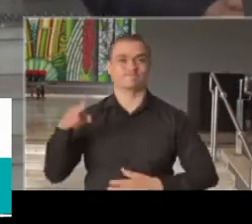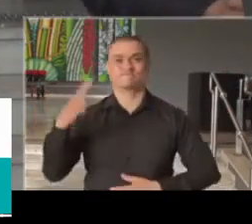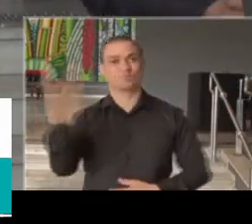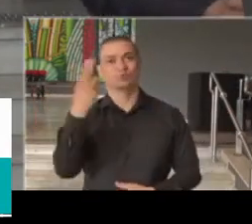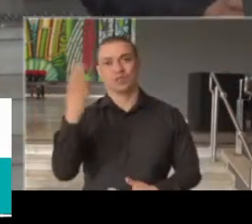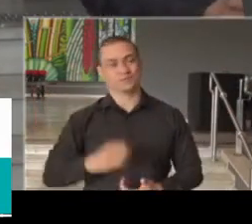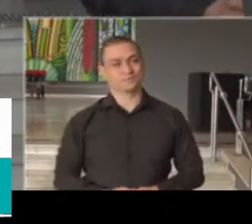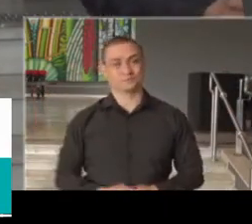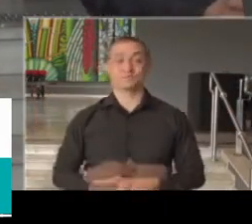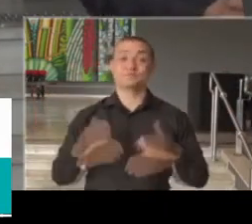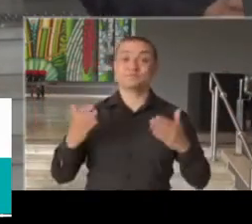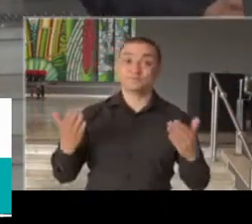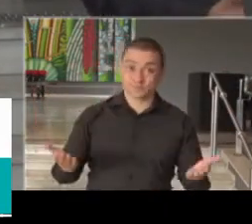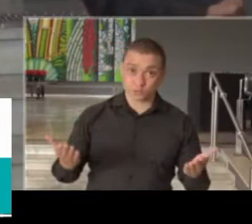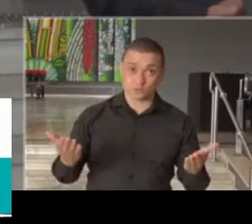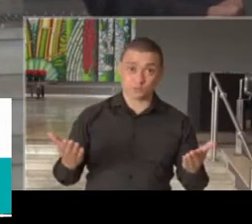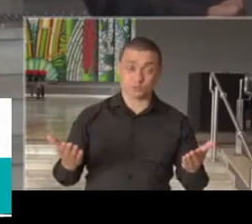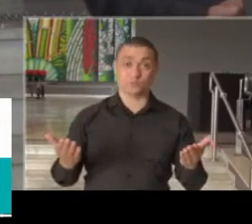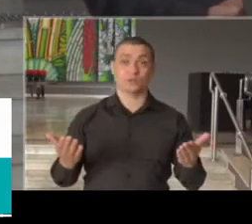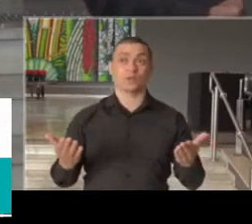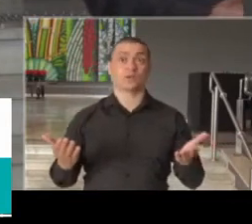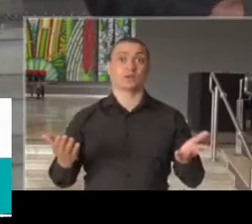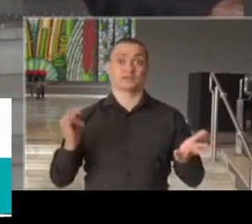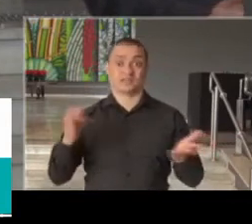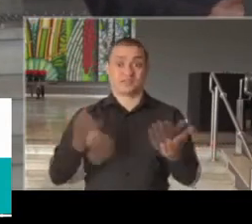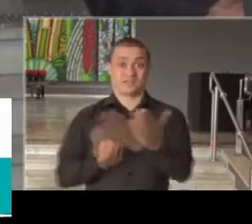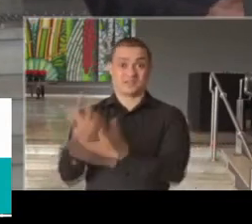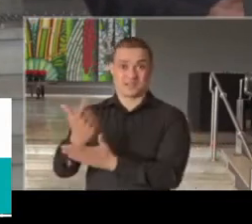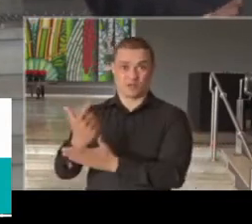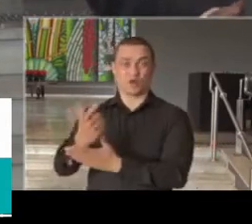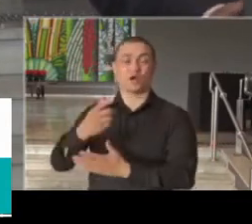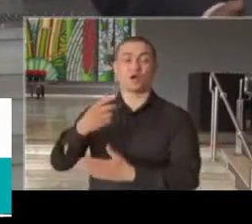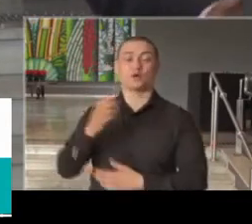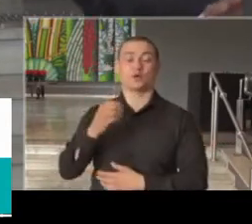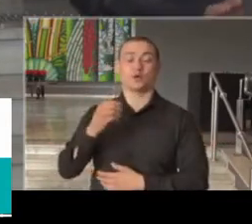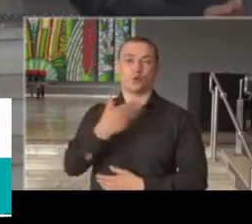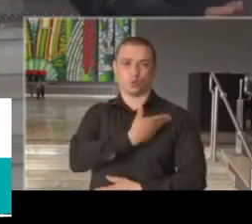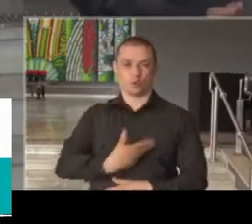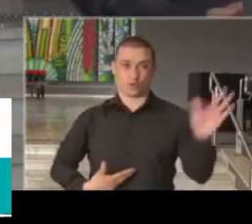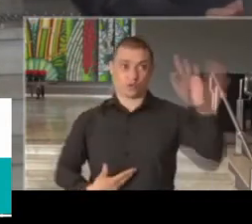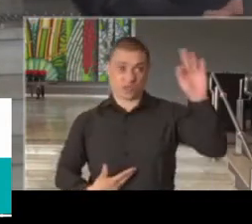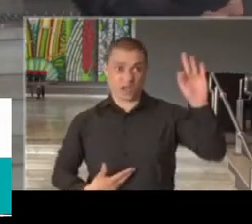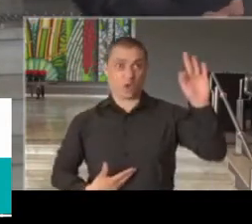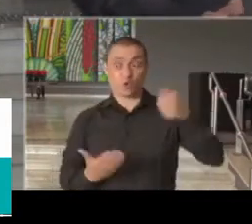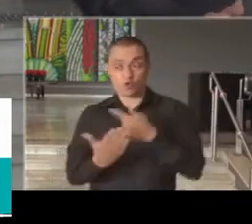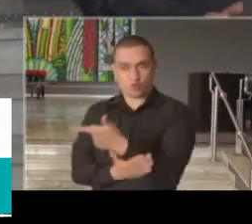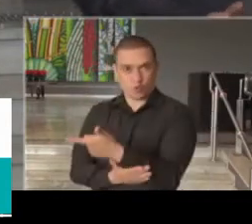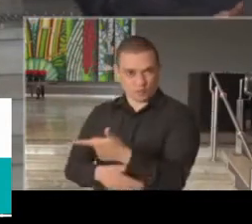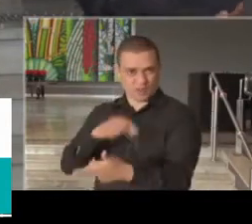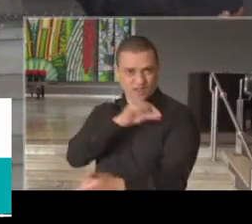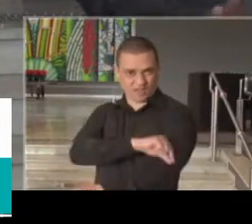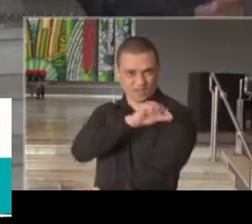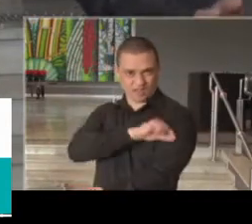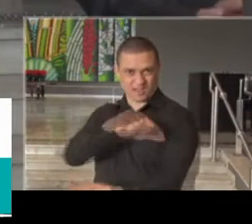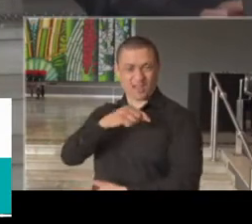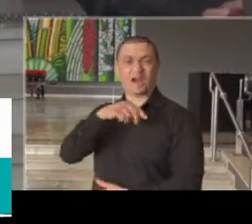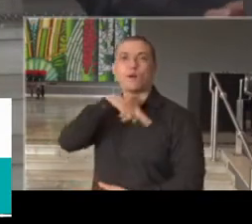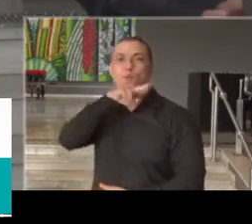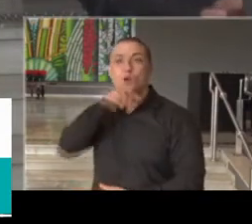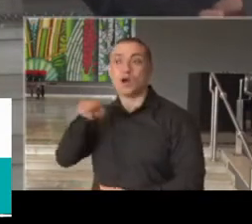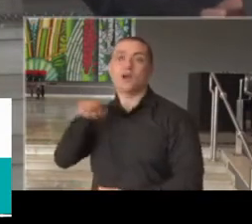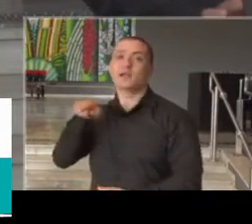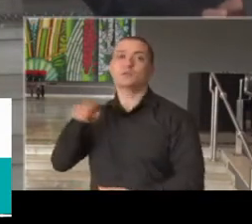aconteça. Então, mesmo a aquisição da Coronavac pelo governo federal, nós precisamos reformular